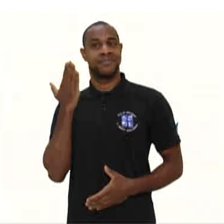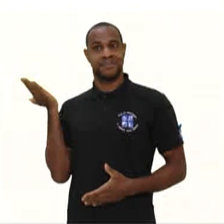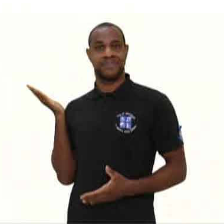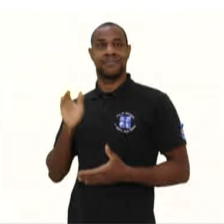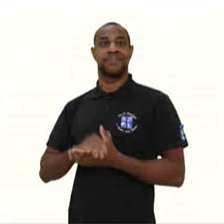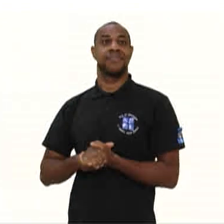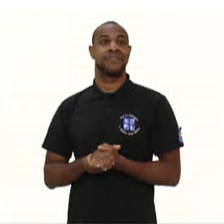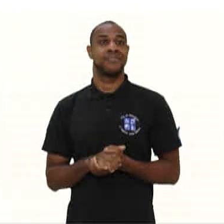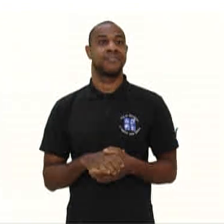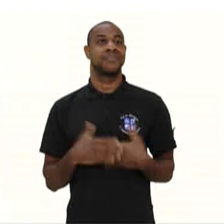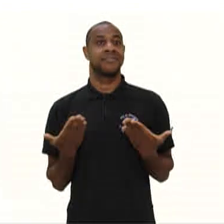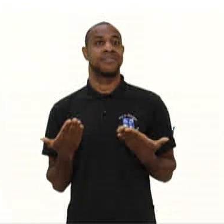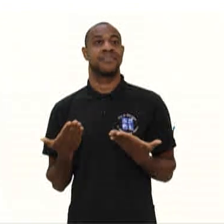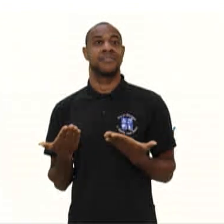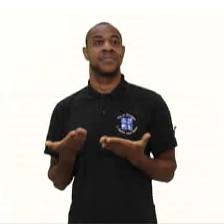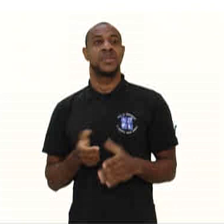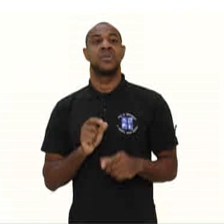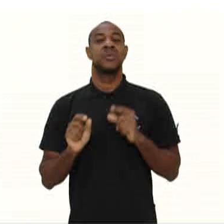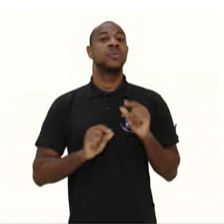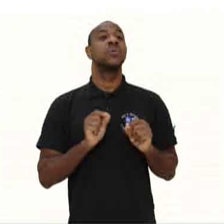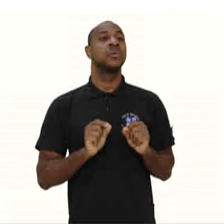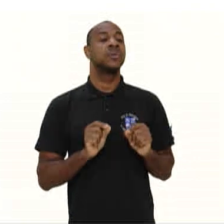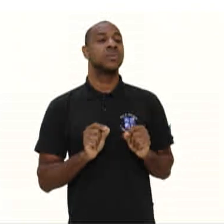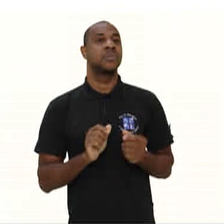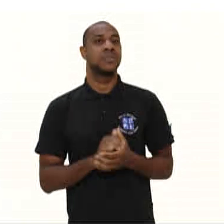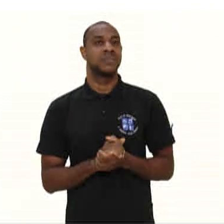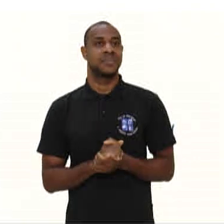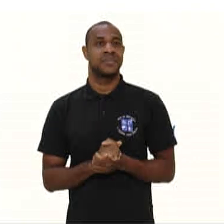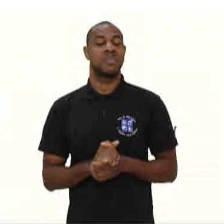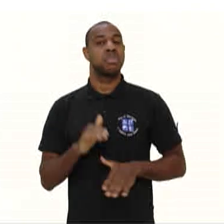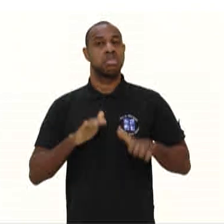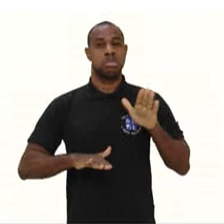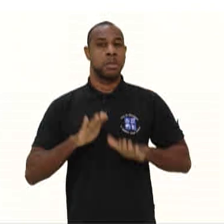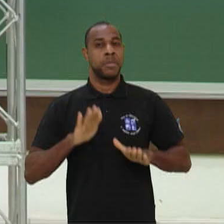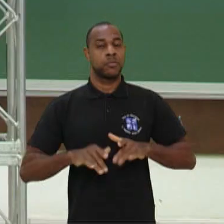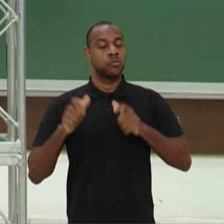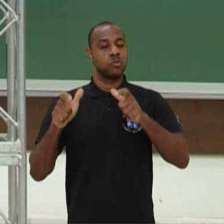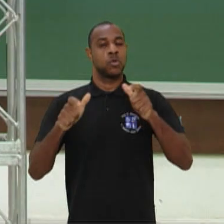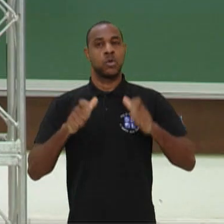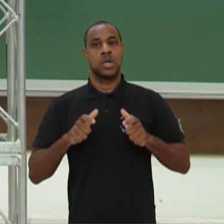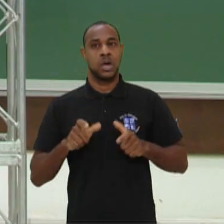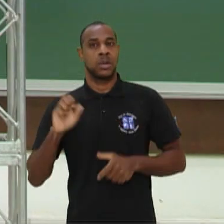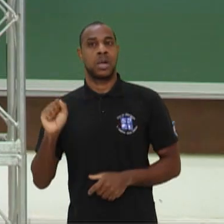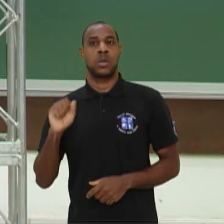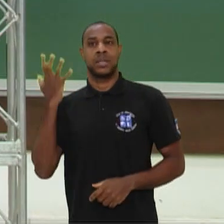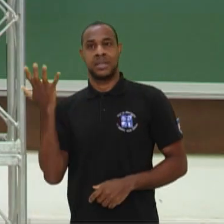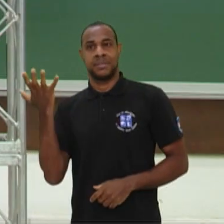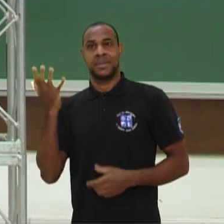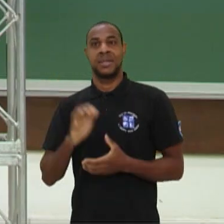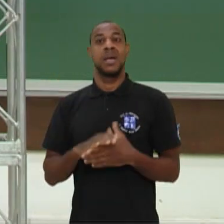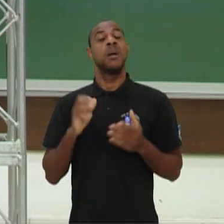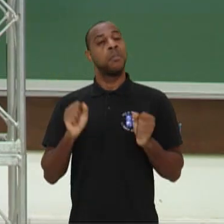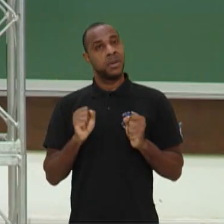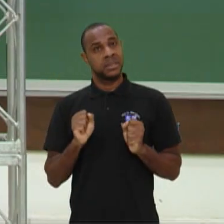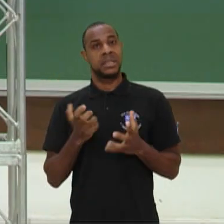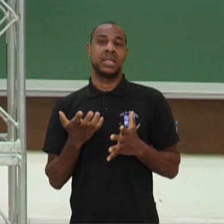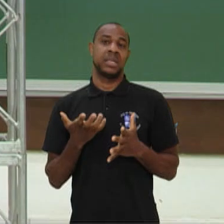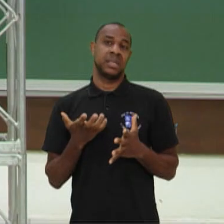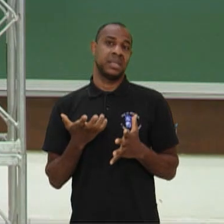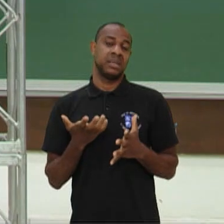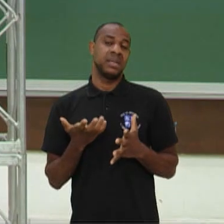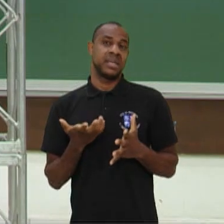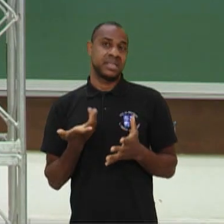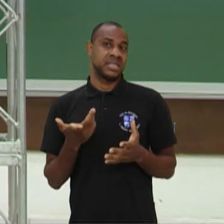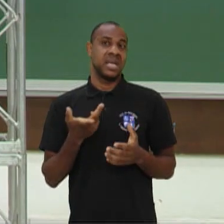nowadays. Yes, it is, or no, it isn't. Isso depende muito do local. Pode ser que sim, que as crianças vão aos trabalhos